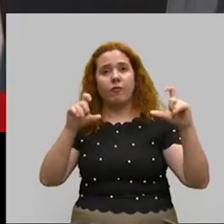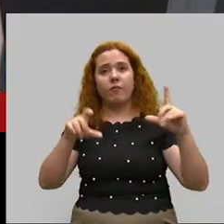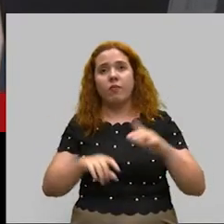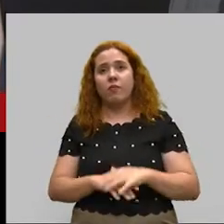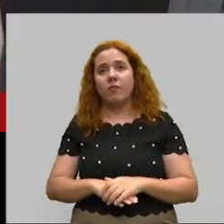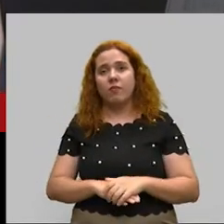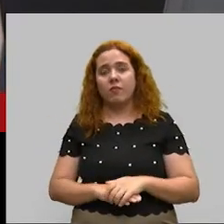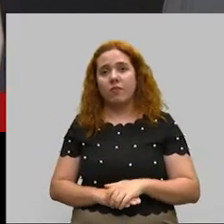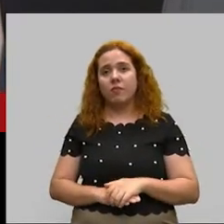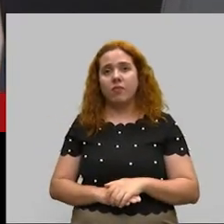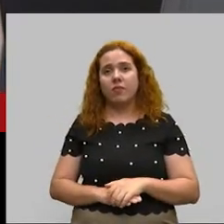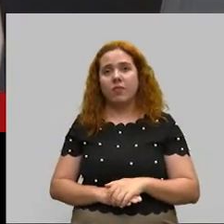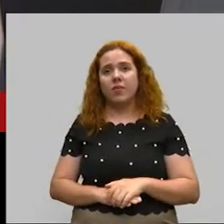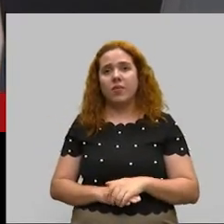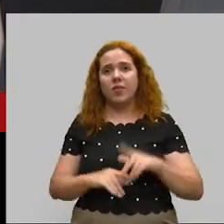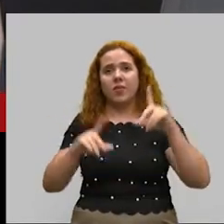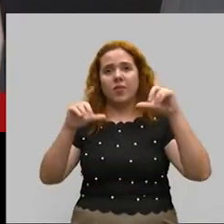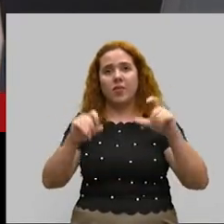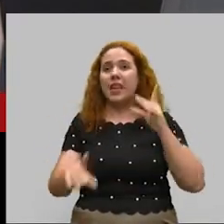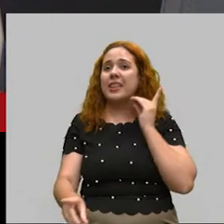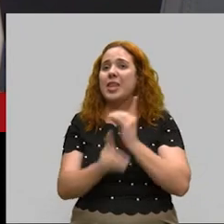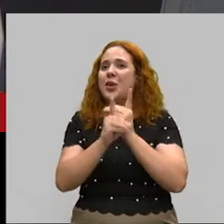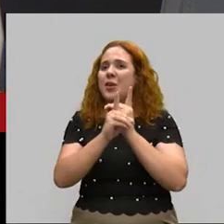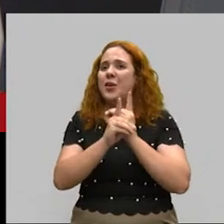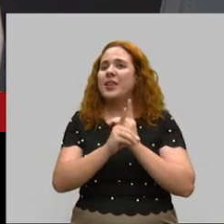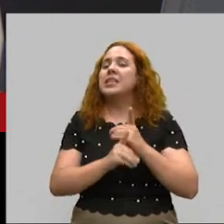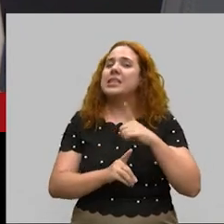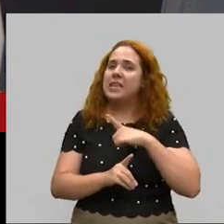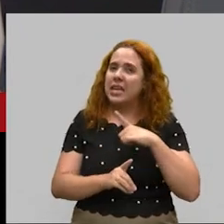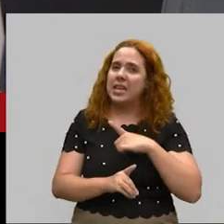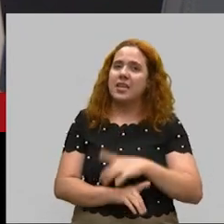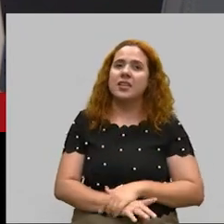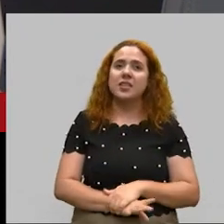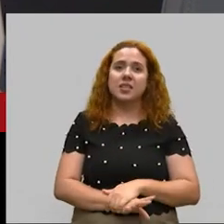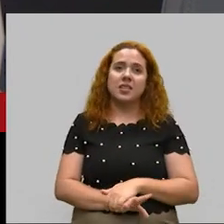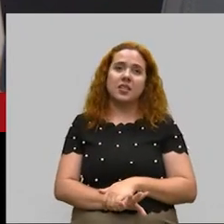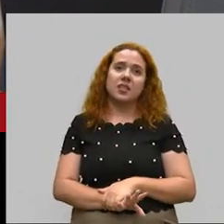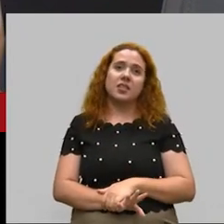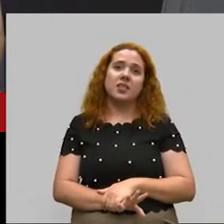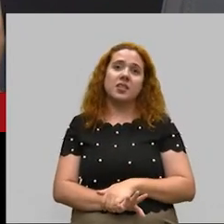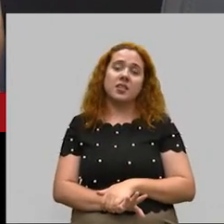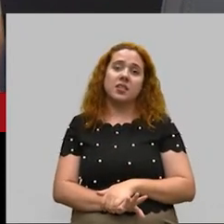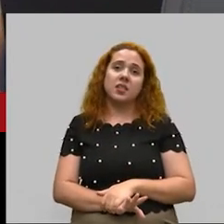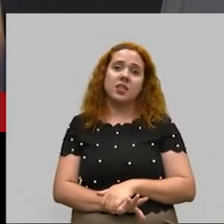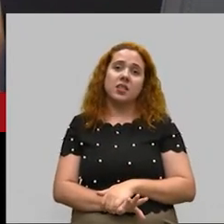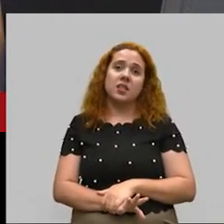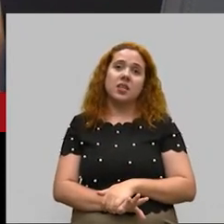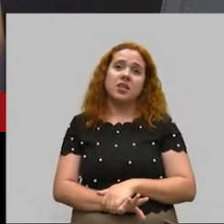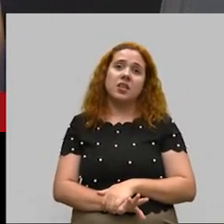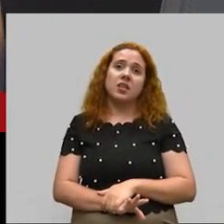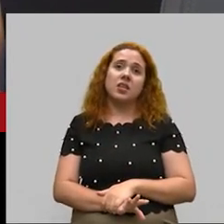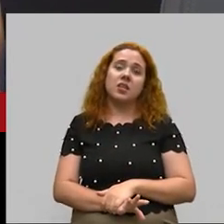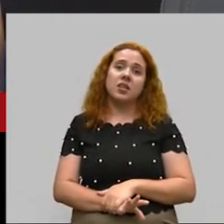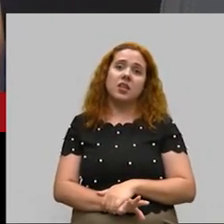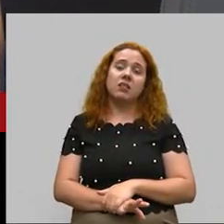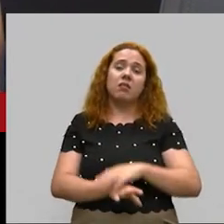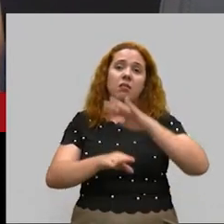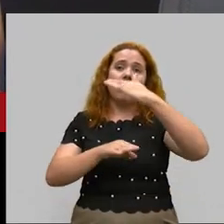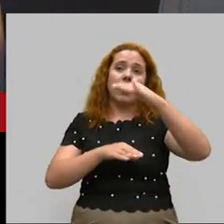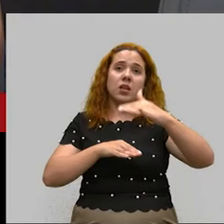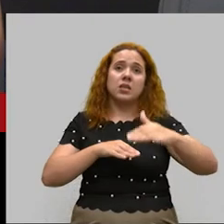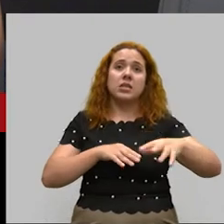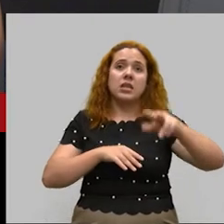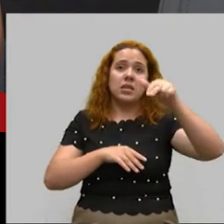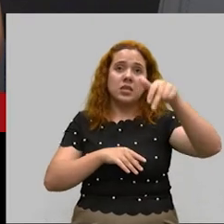coletiva oficial desse encontro Sim ela vai sair e a gente vai utilizar a escadaria